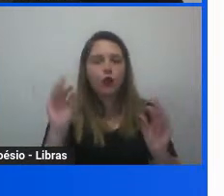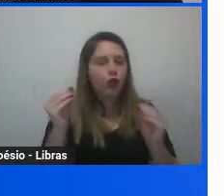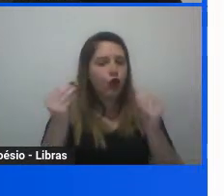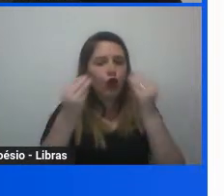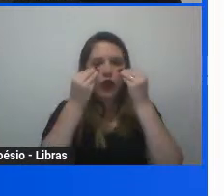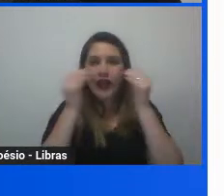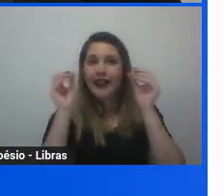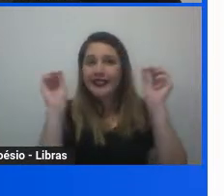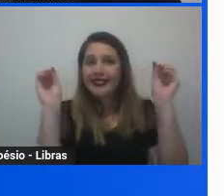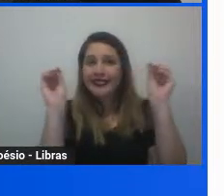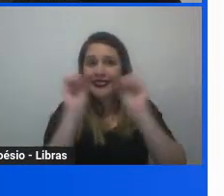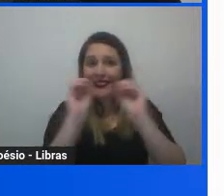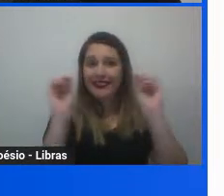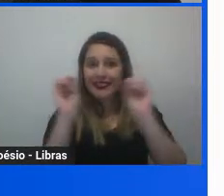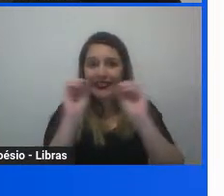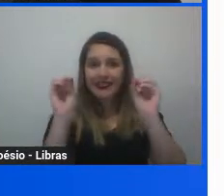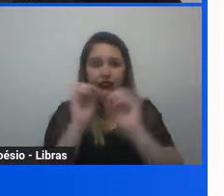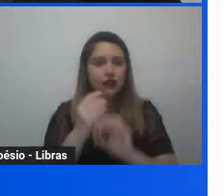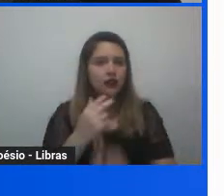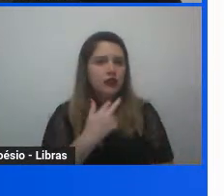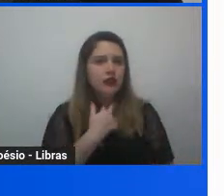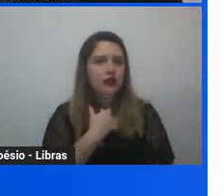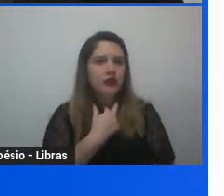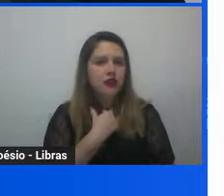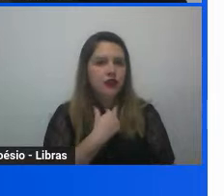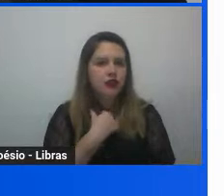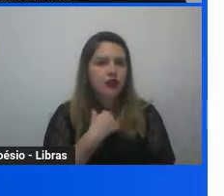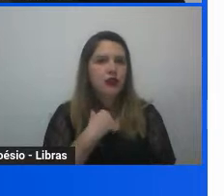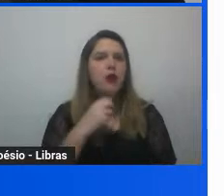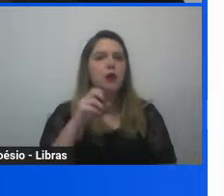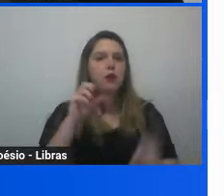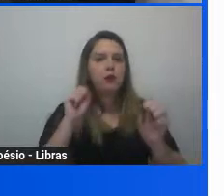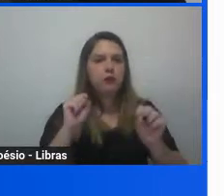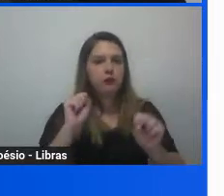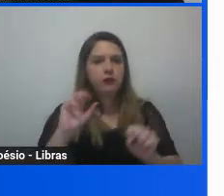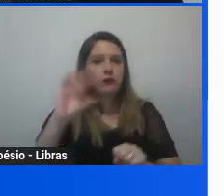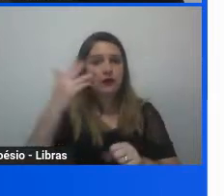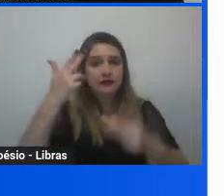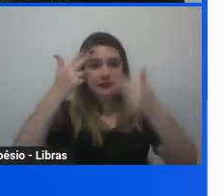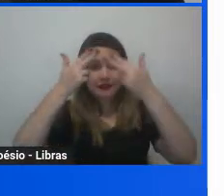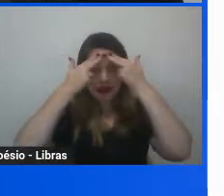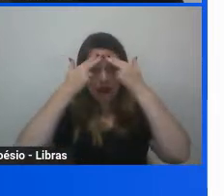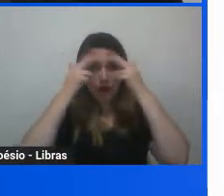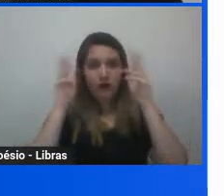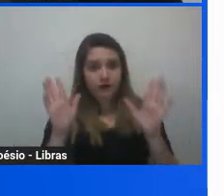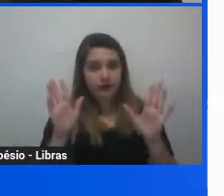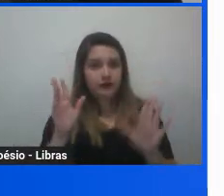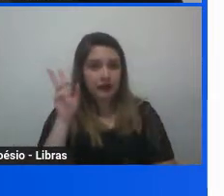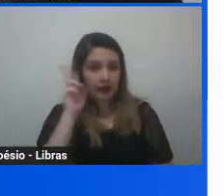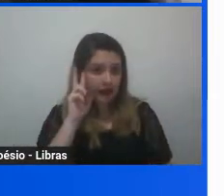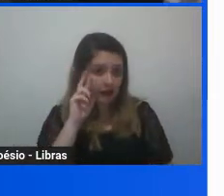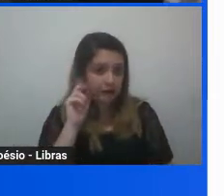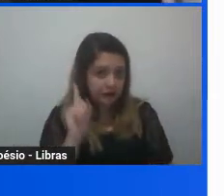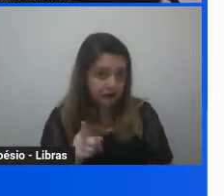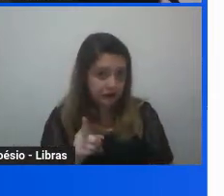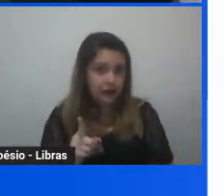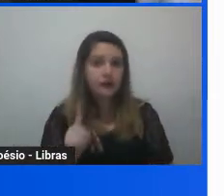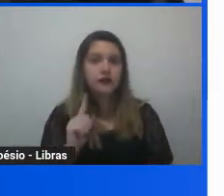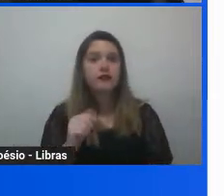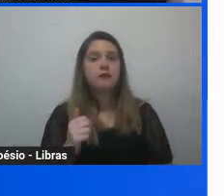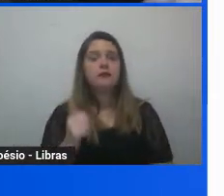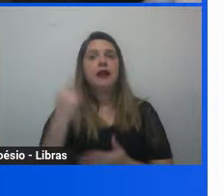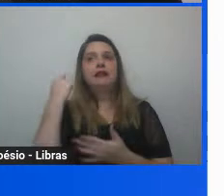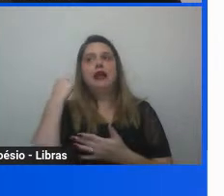Tá ok? Não pode. Por quê? Porque pode causar mais traumas. Lembre, lá atrás,